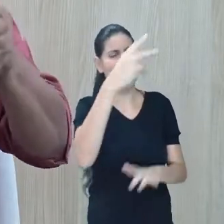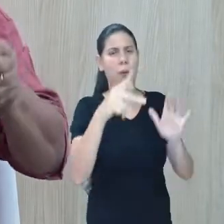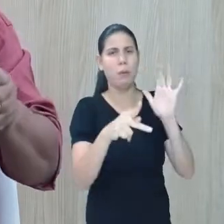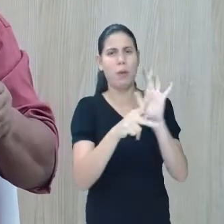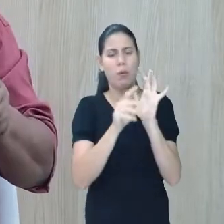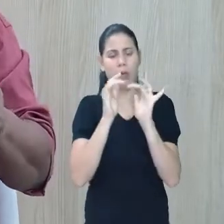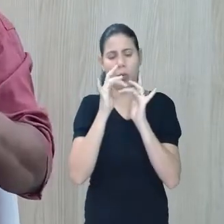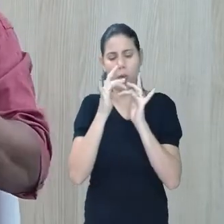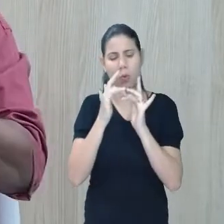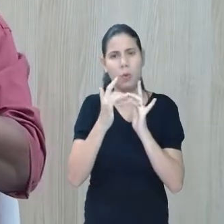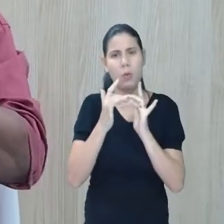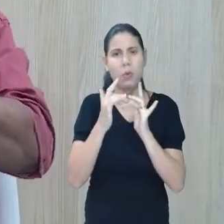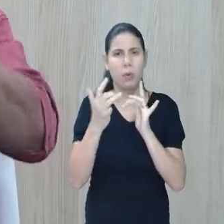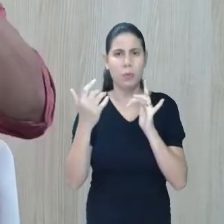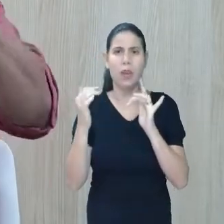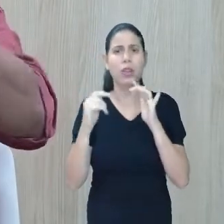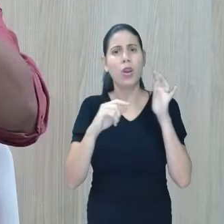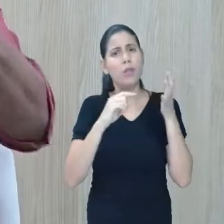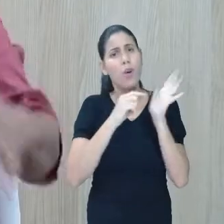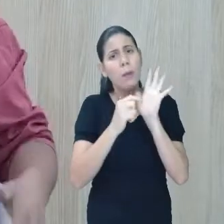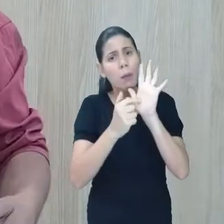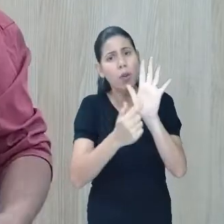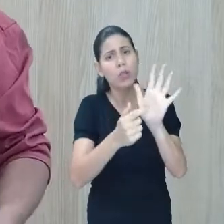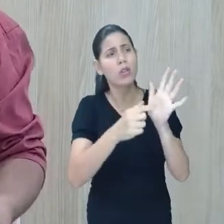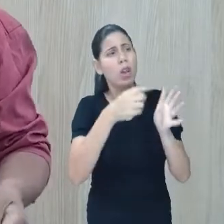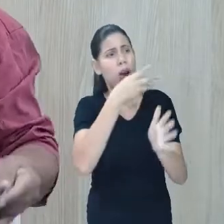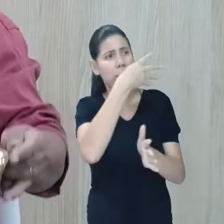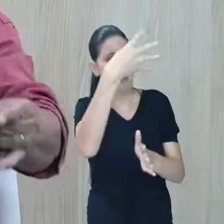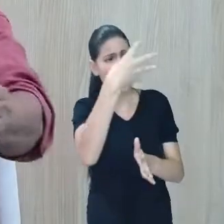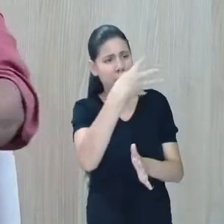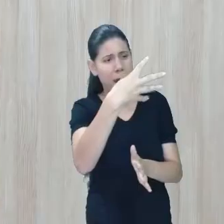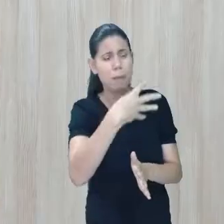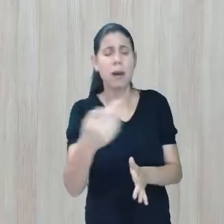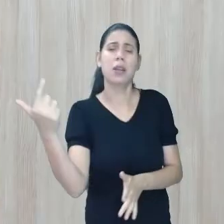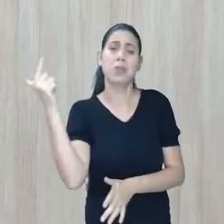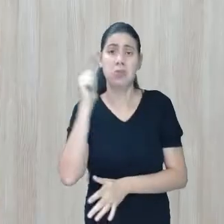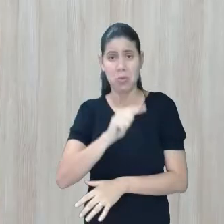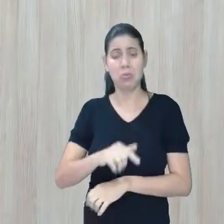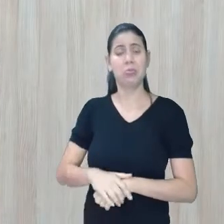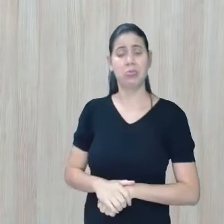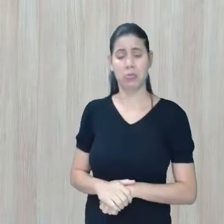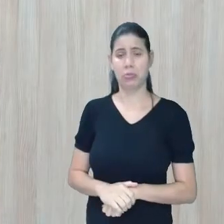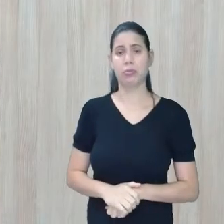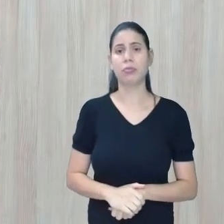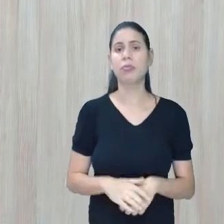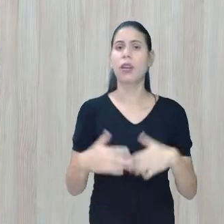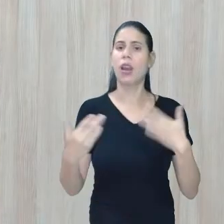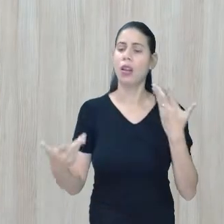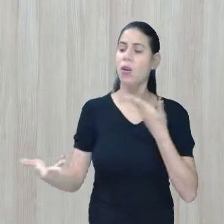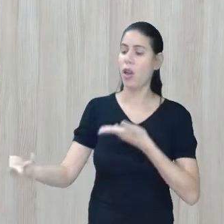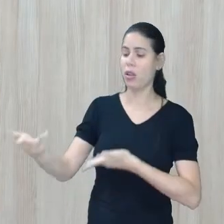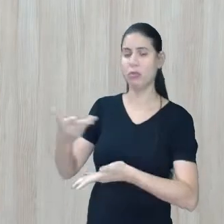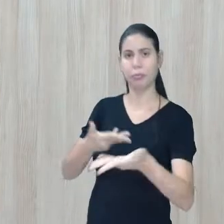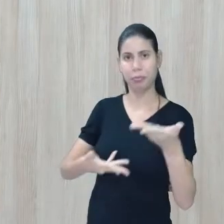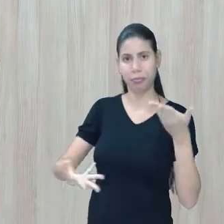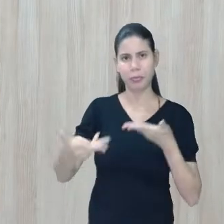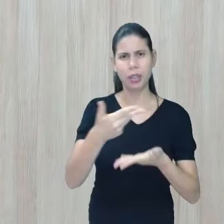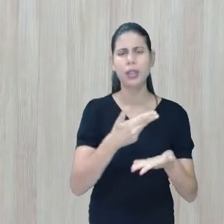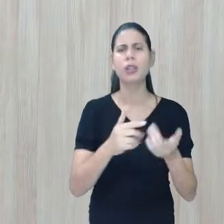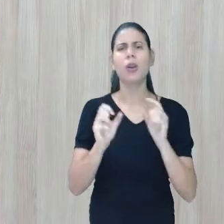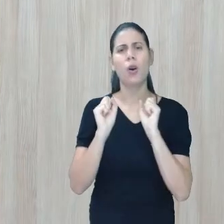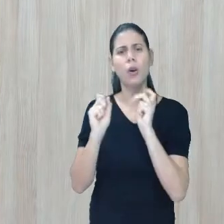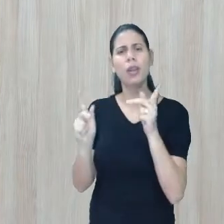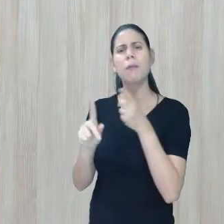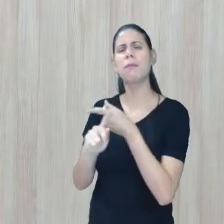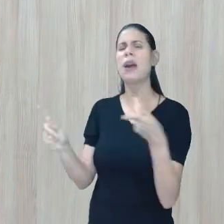e assim vai com toda a escala, e com o tempo eu estou tocando melodias. Então, é dessa forma que acontece essa interação, mas e